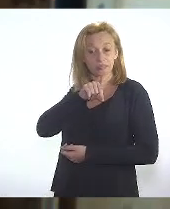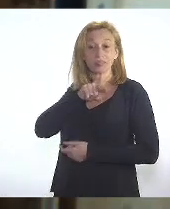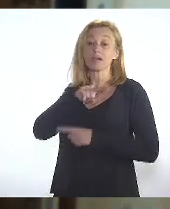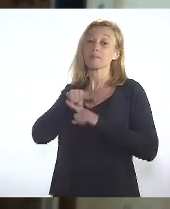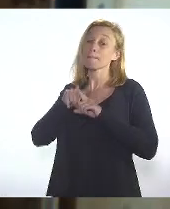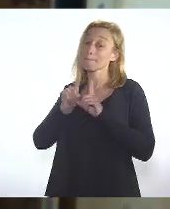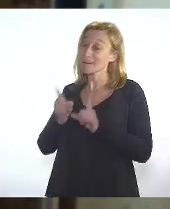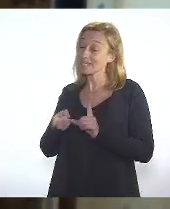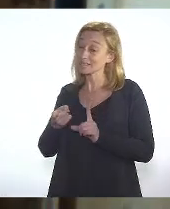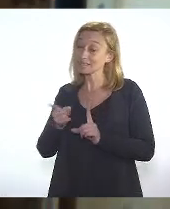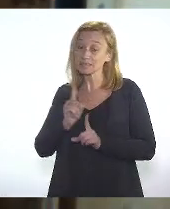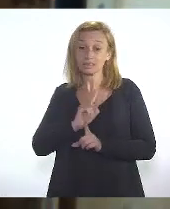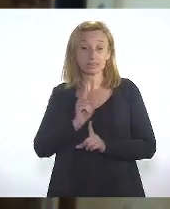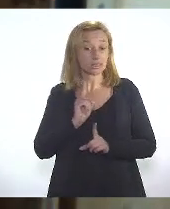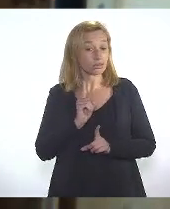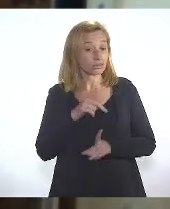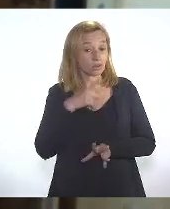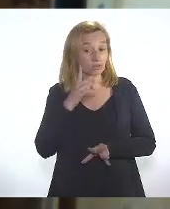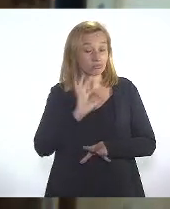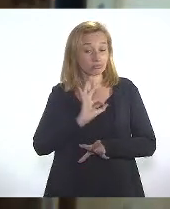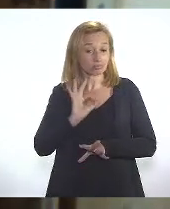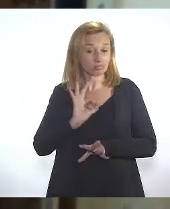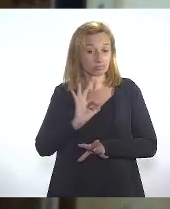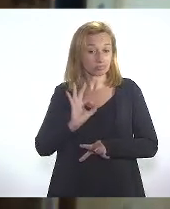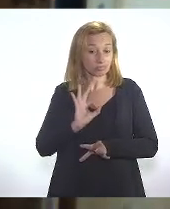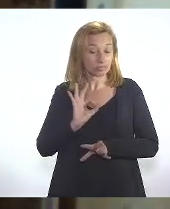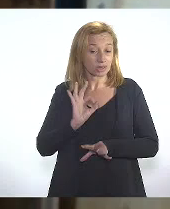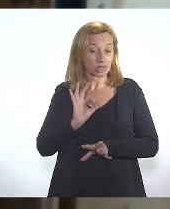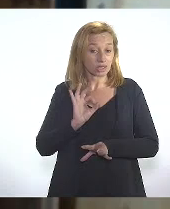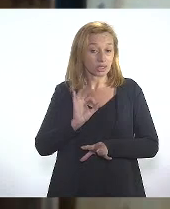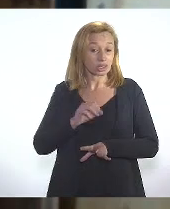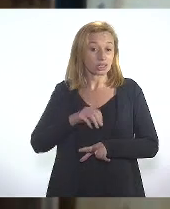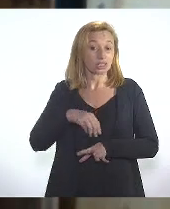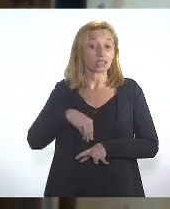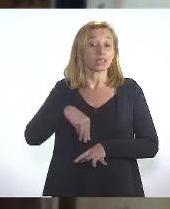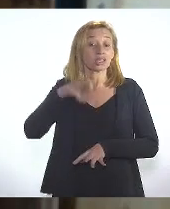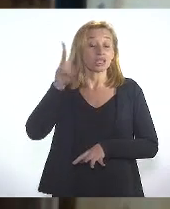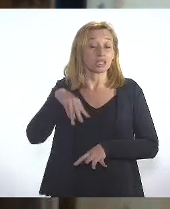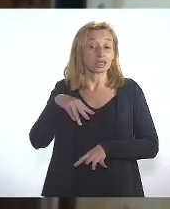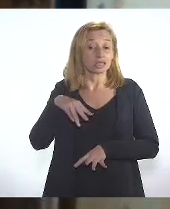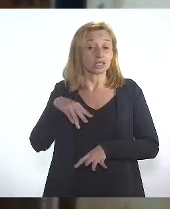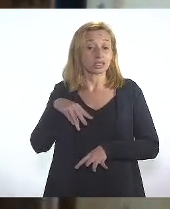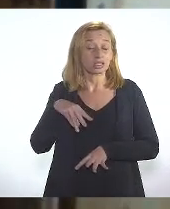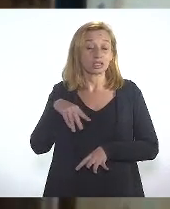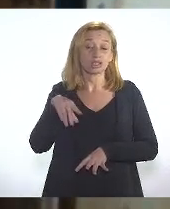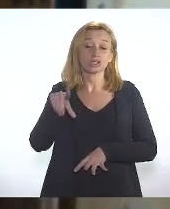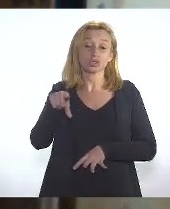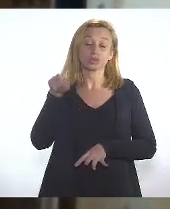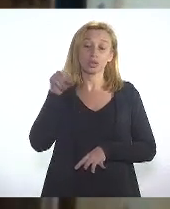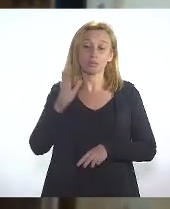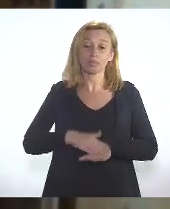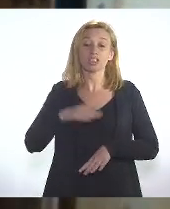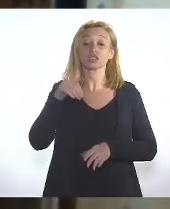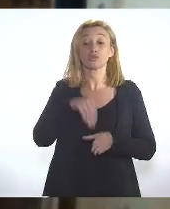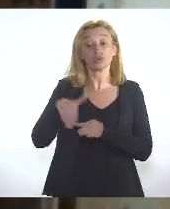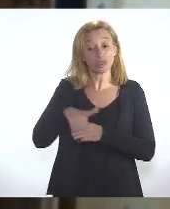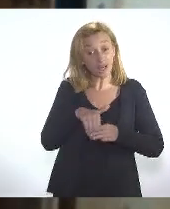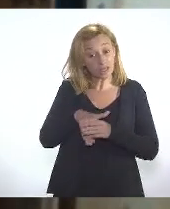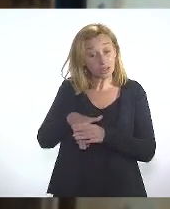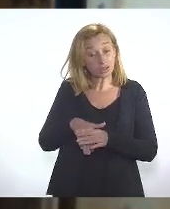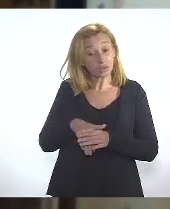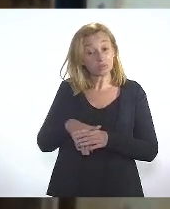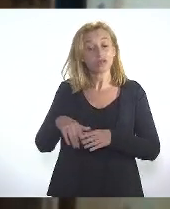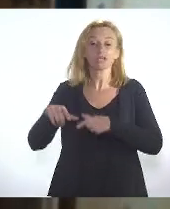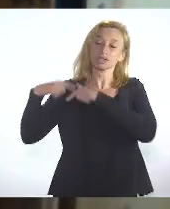mas não firmou a posição de escolher o mais votado, como é a tradição no Ministério